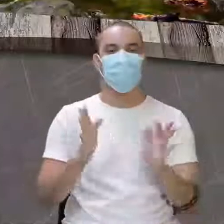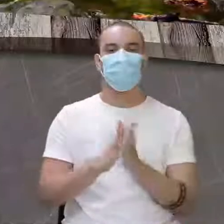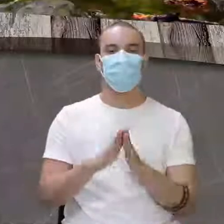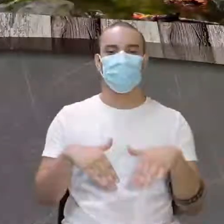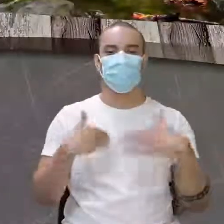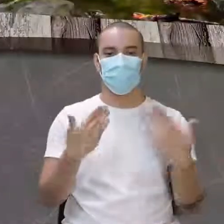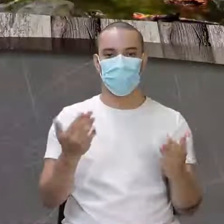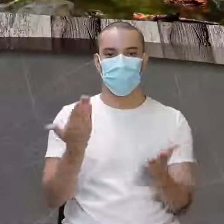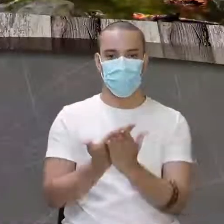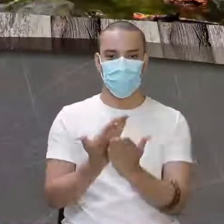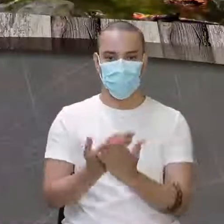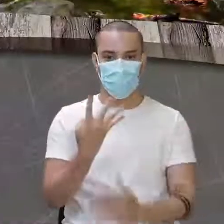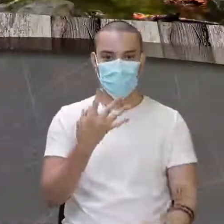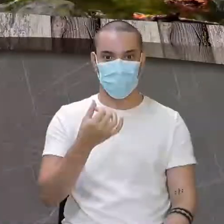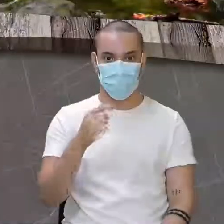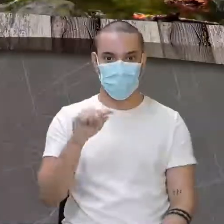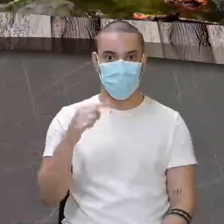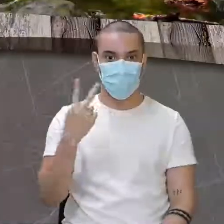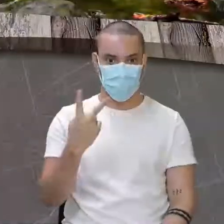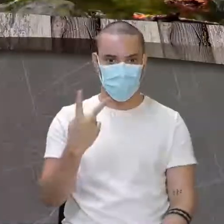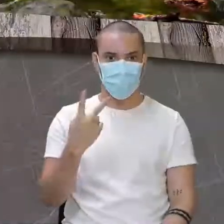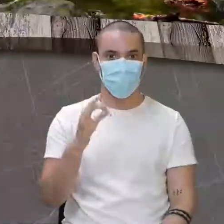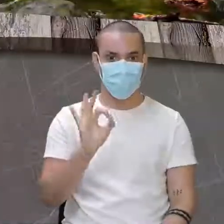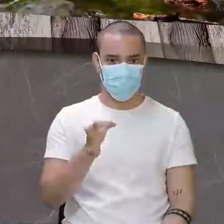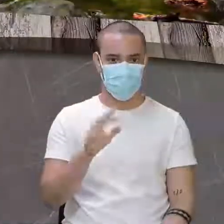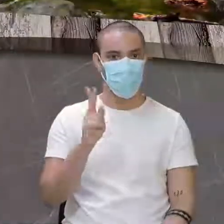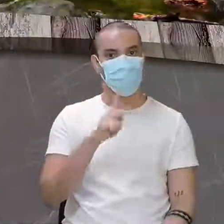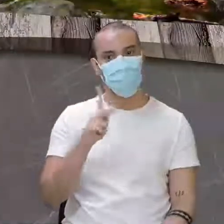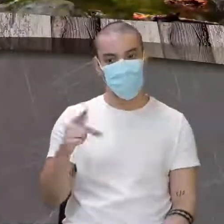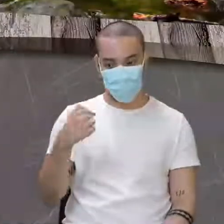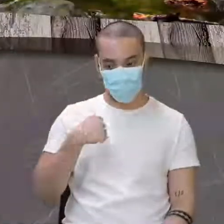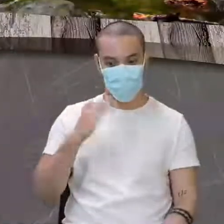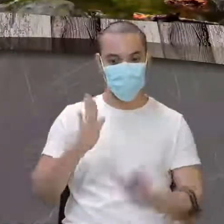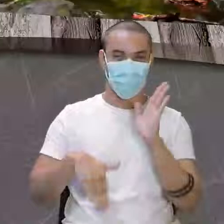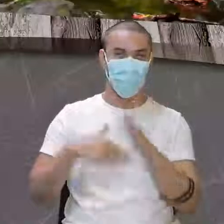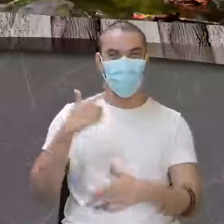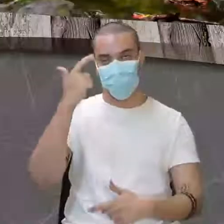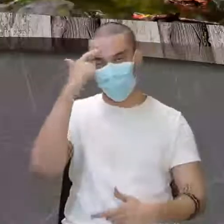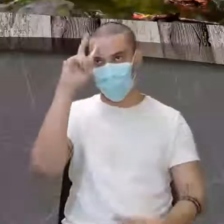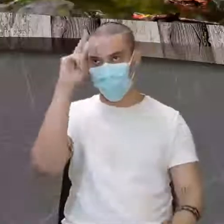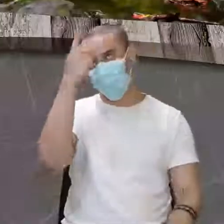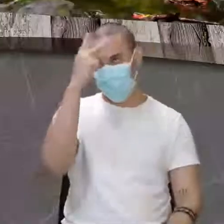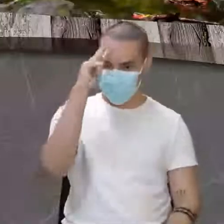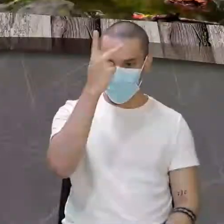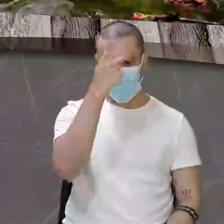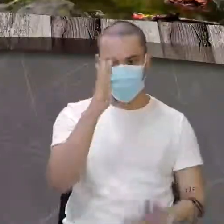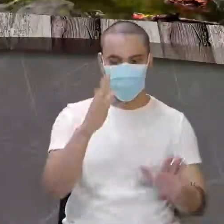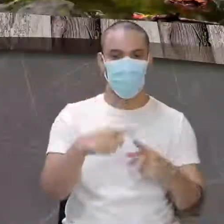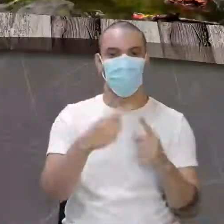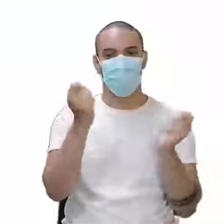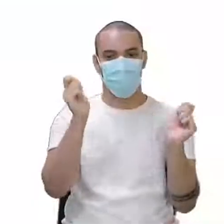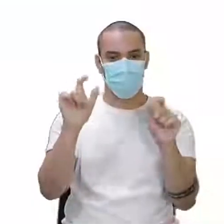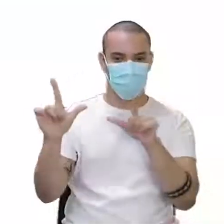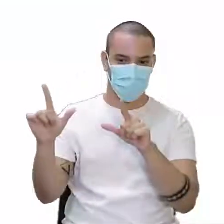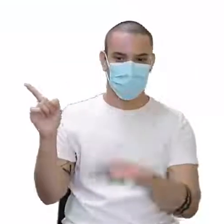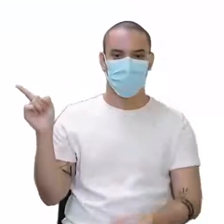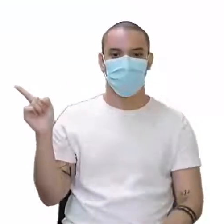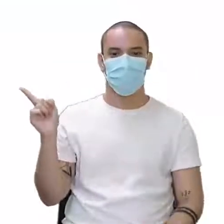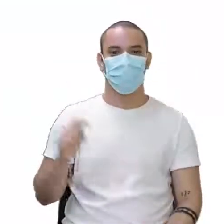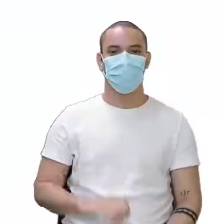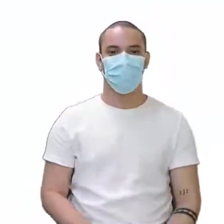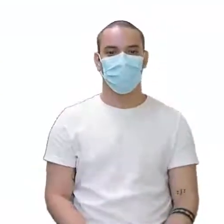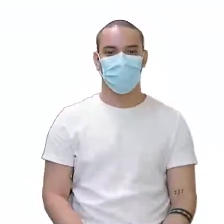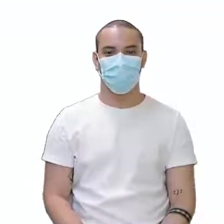Galera, aula 46.2. Não leve a mal não, professora. A professora de vez em quando dá umas birutazinhas. Olha lá no quadro.